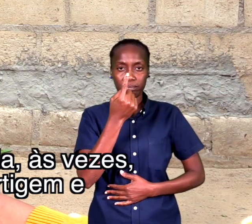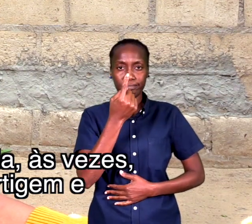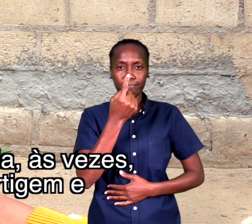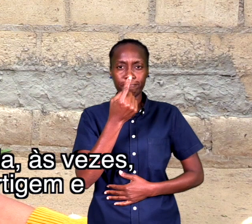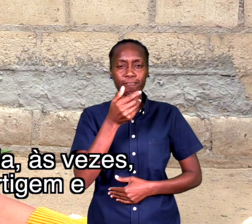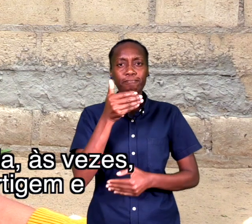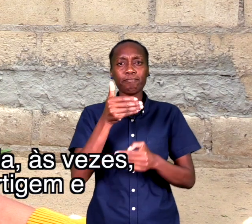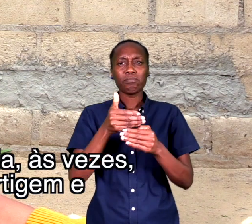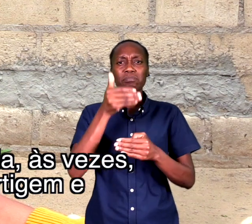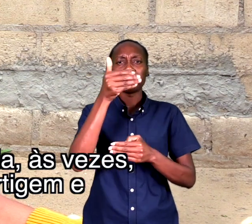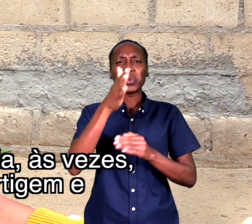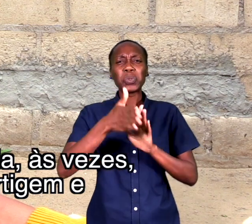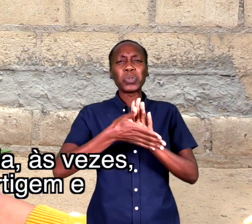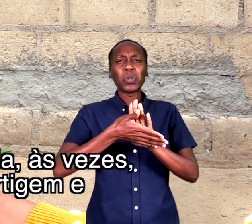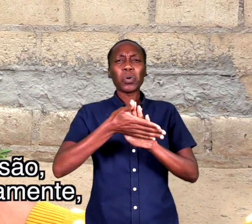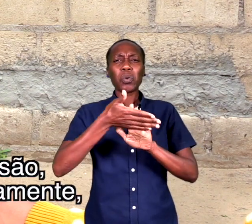vertigens,